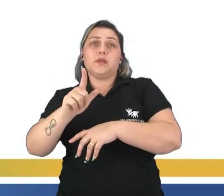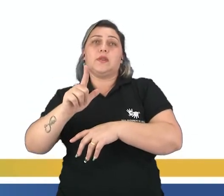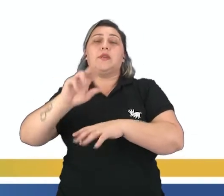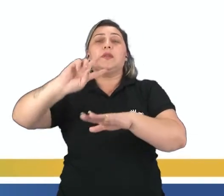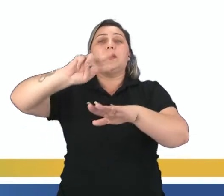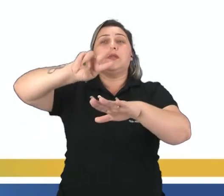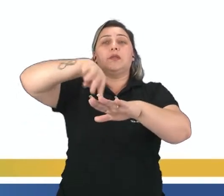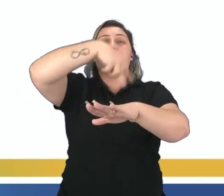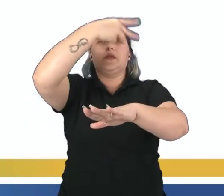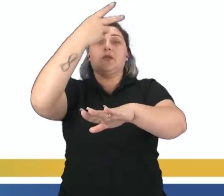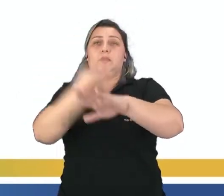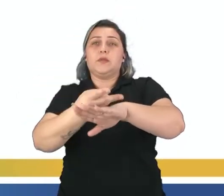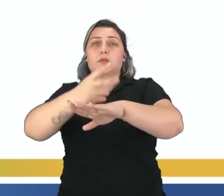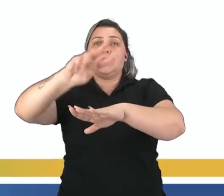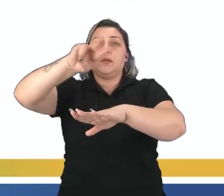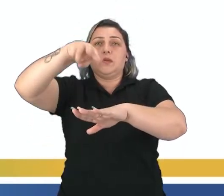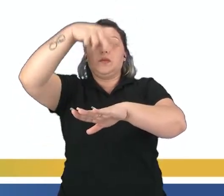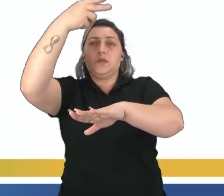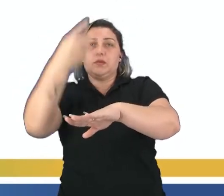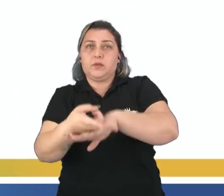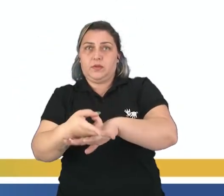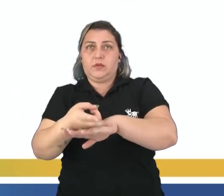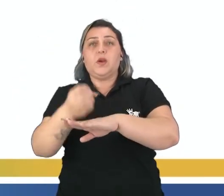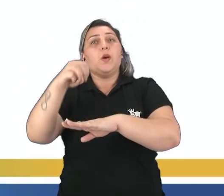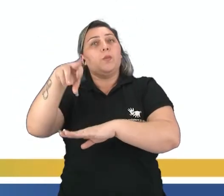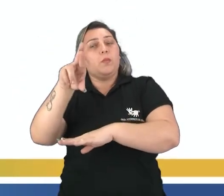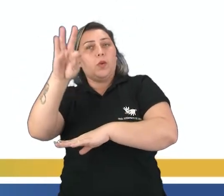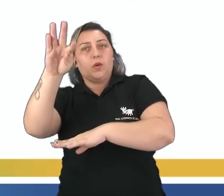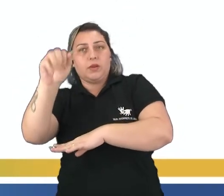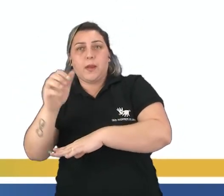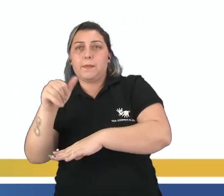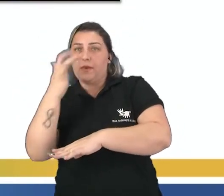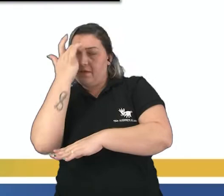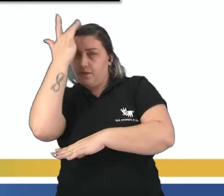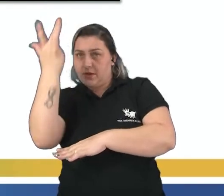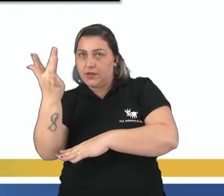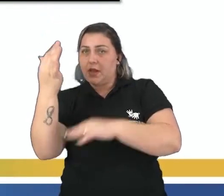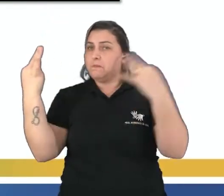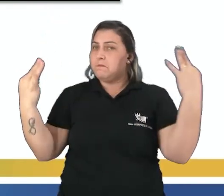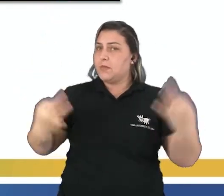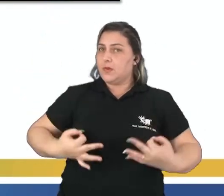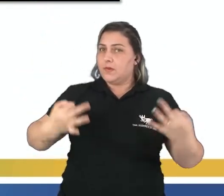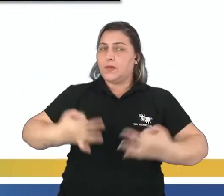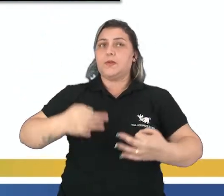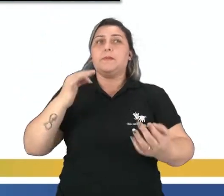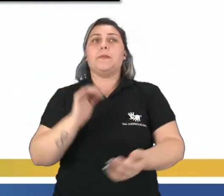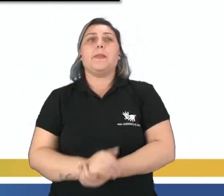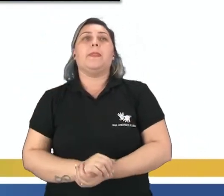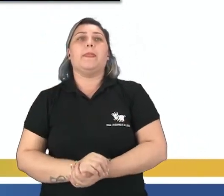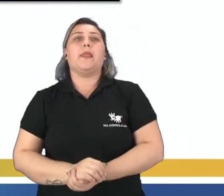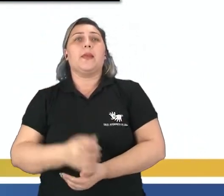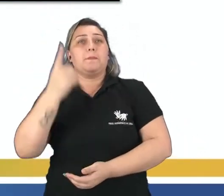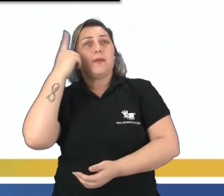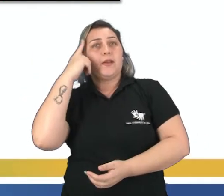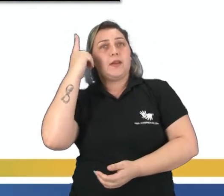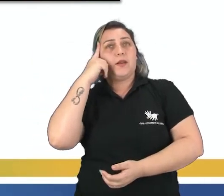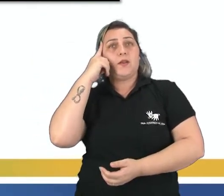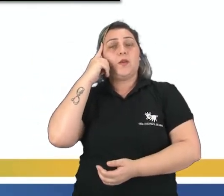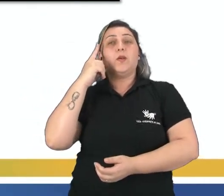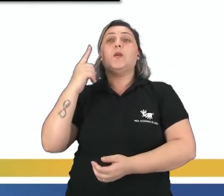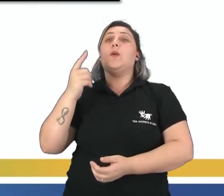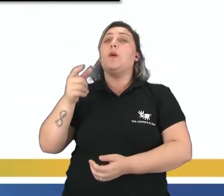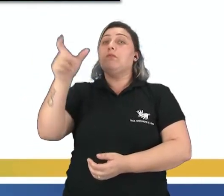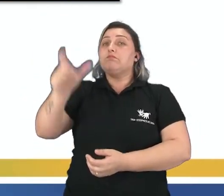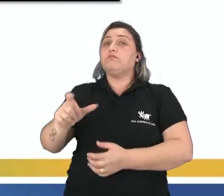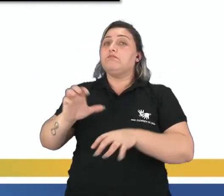executar saltos com giros, né? Que são os mortais, com mais facilidade e perfeição. Imagina só, um